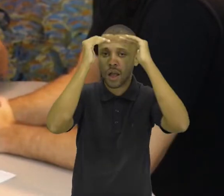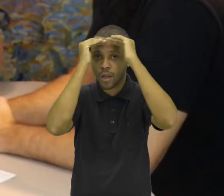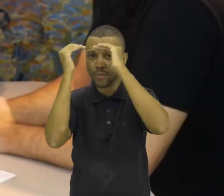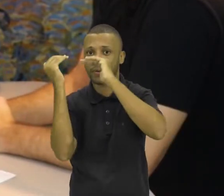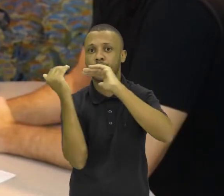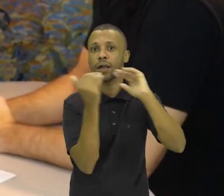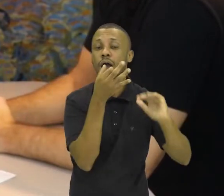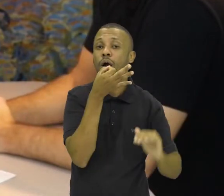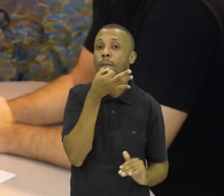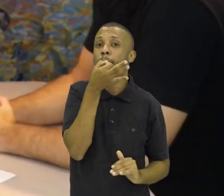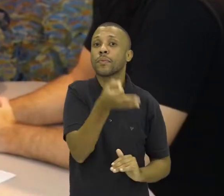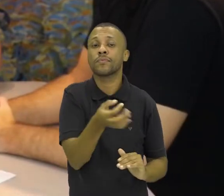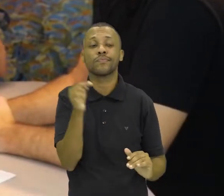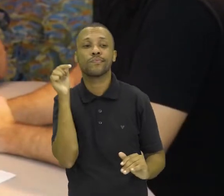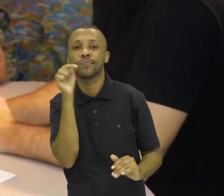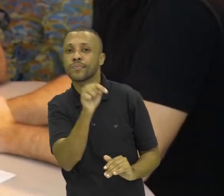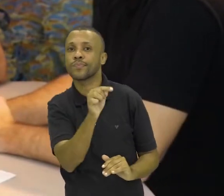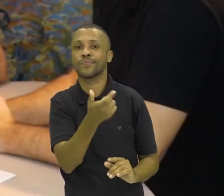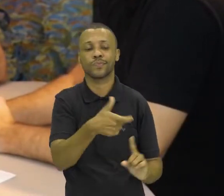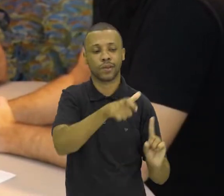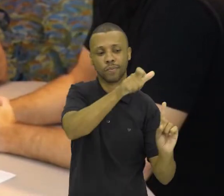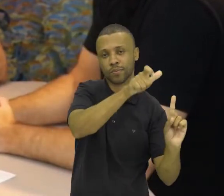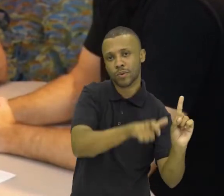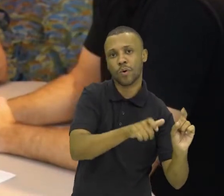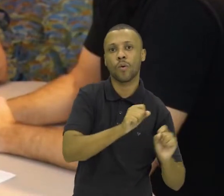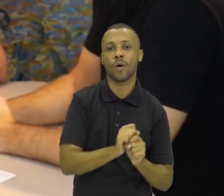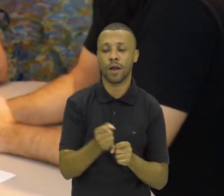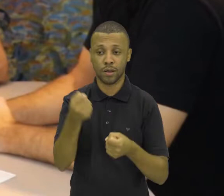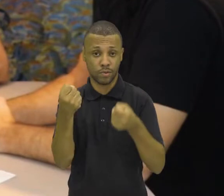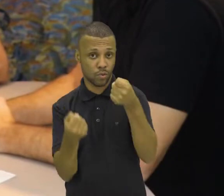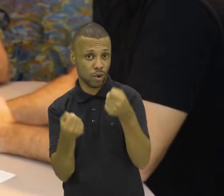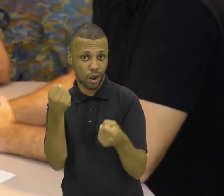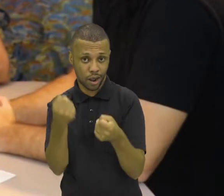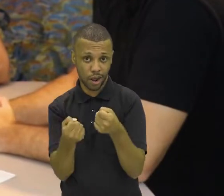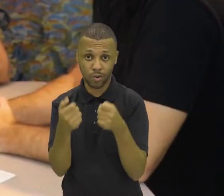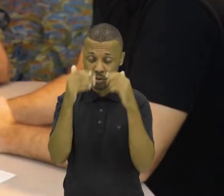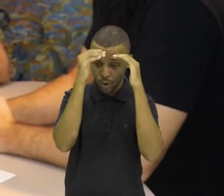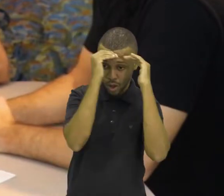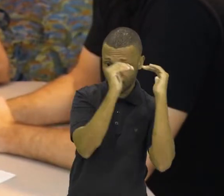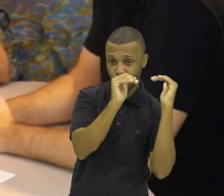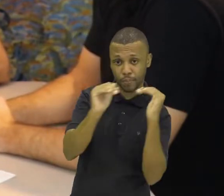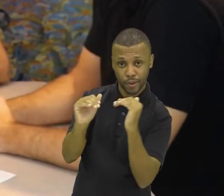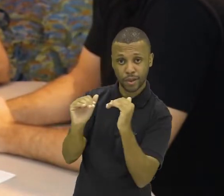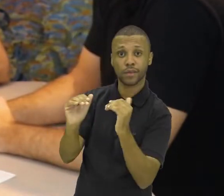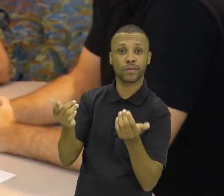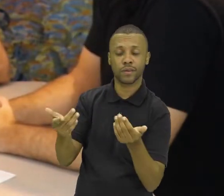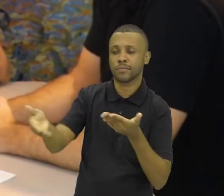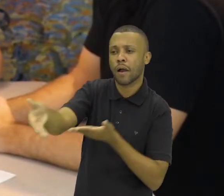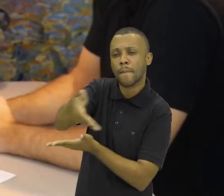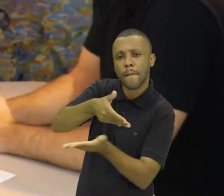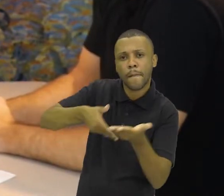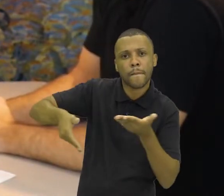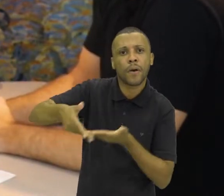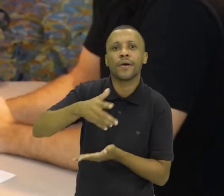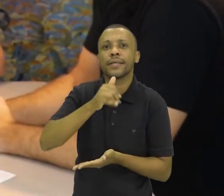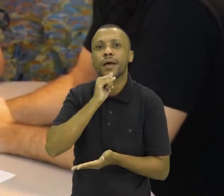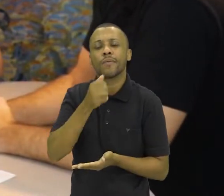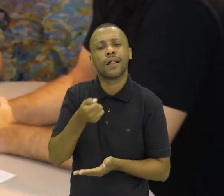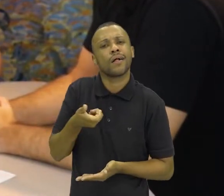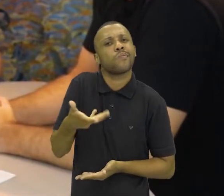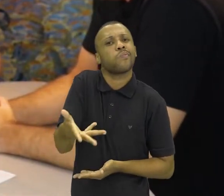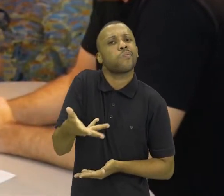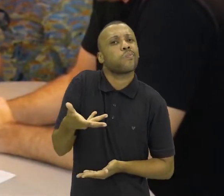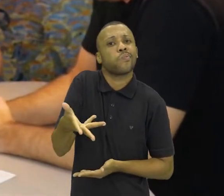carente. Respeitar a posição em que o outro está, respeitar que se há respeito, tá? As pessoas não vão exagerar